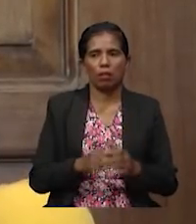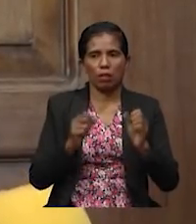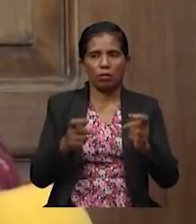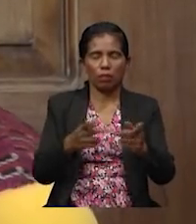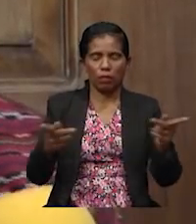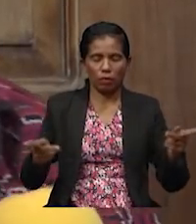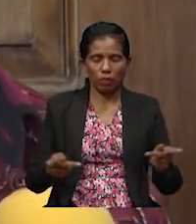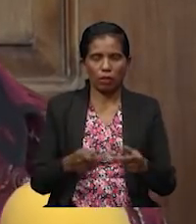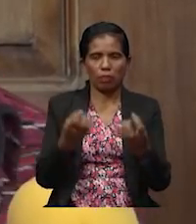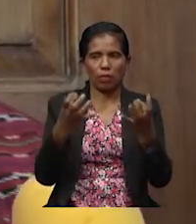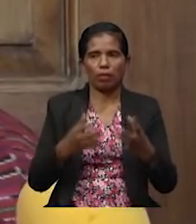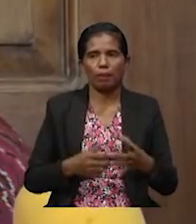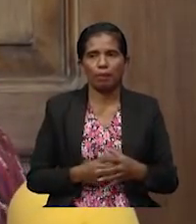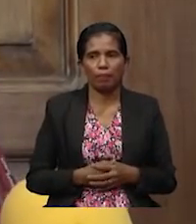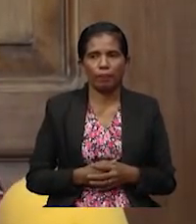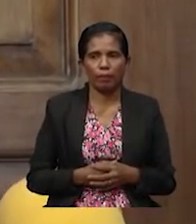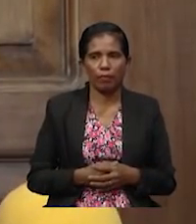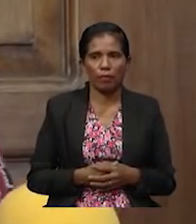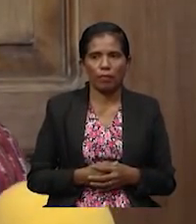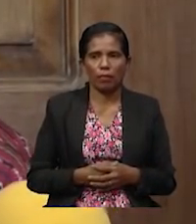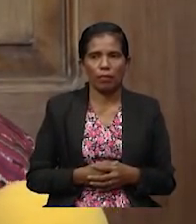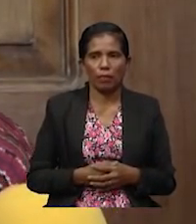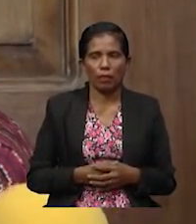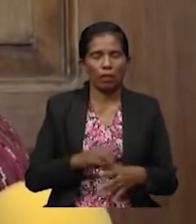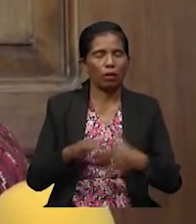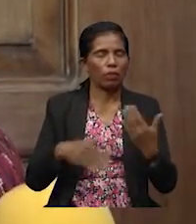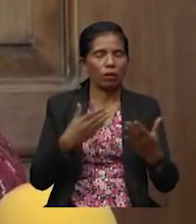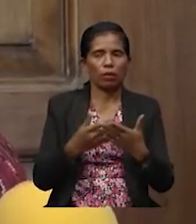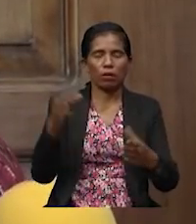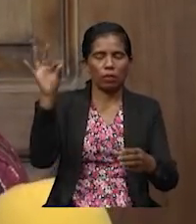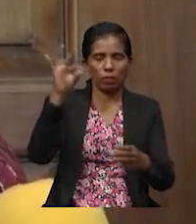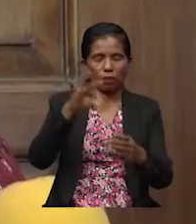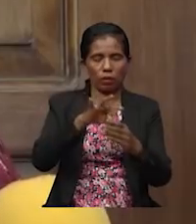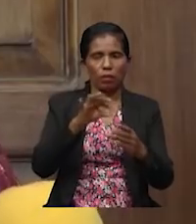Fatim Barak. Otimista, maioria votantes,